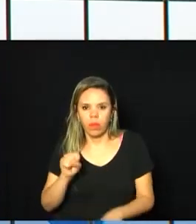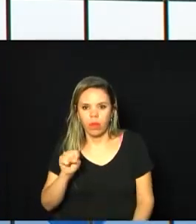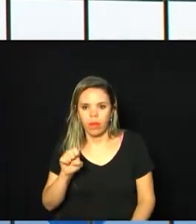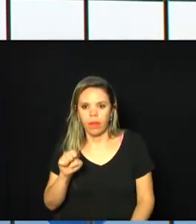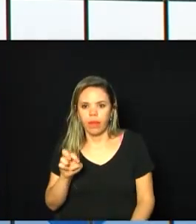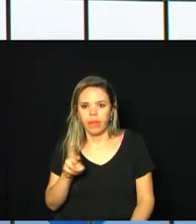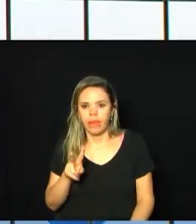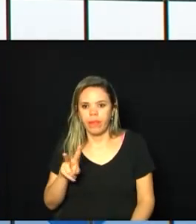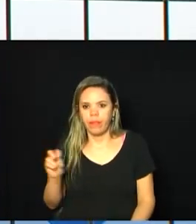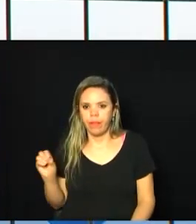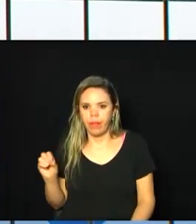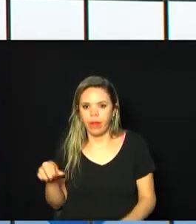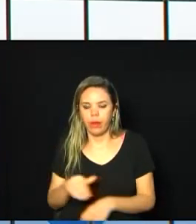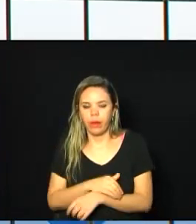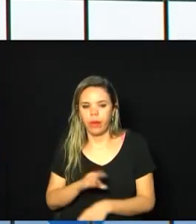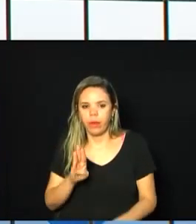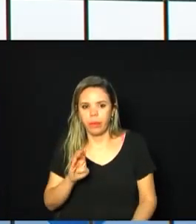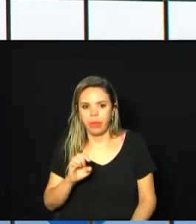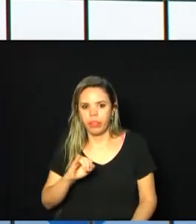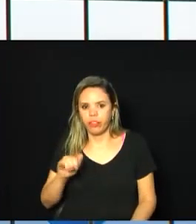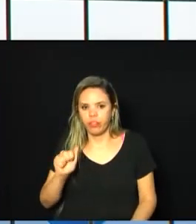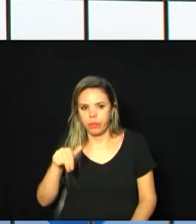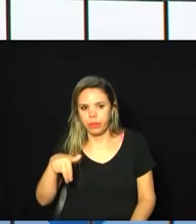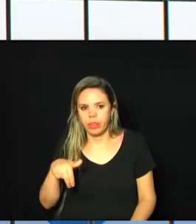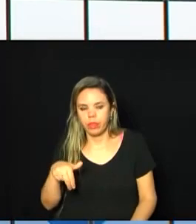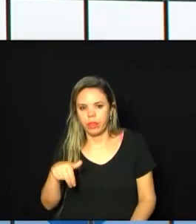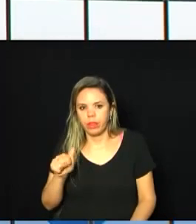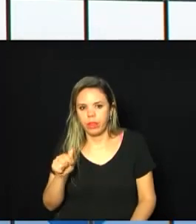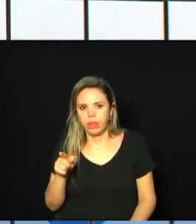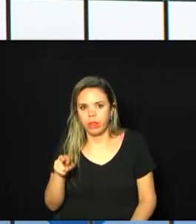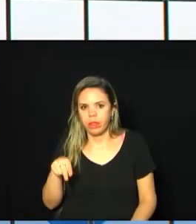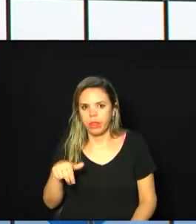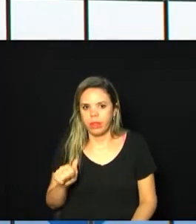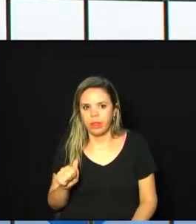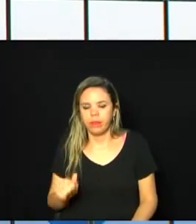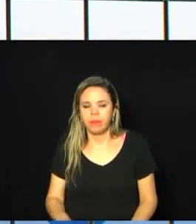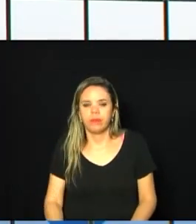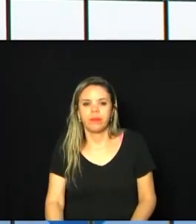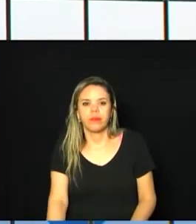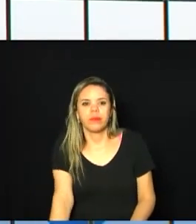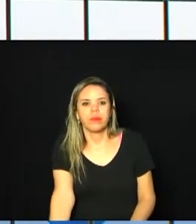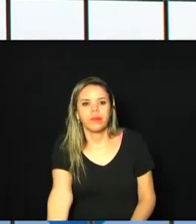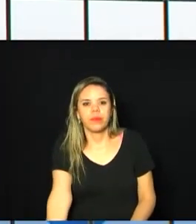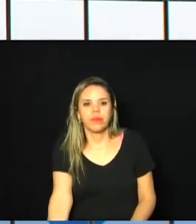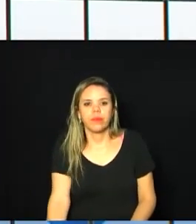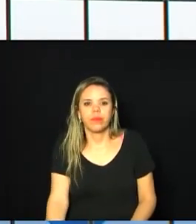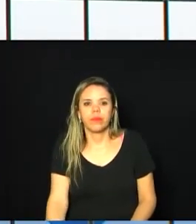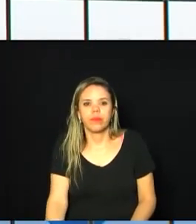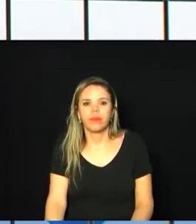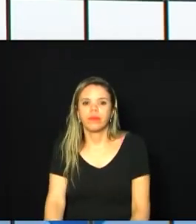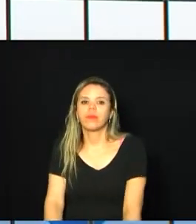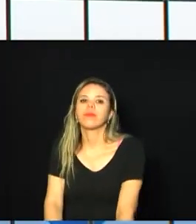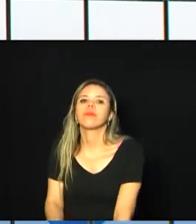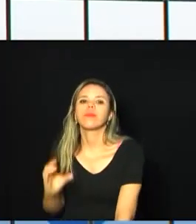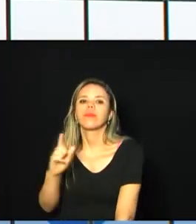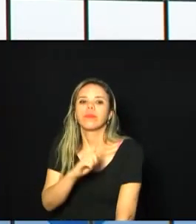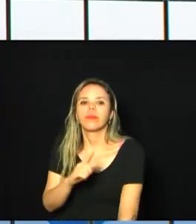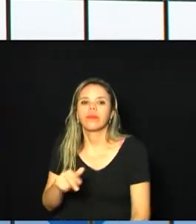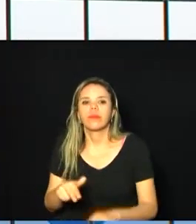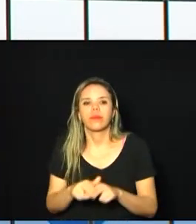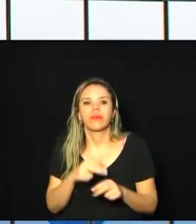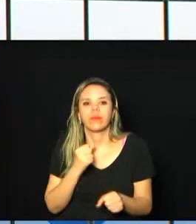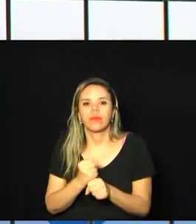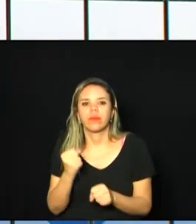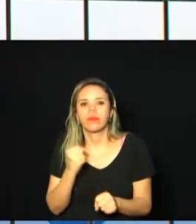Gomes, entre as ruas Benjamin Molloys e Adriana Altimira Cotomassi, lá no Parque Itajaí, devido a